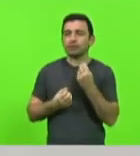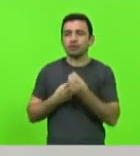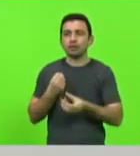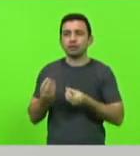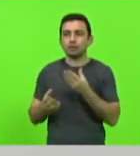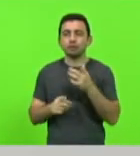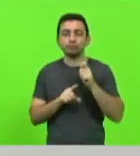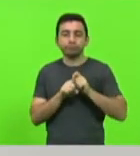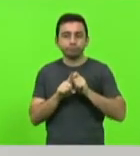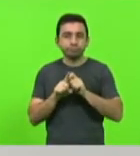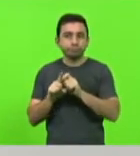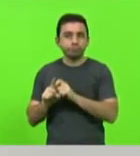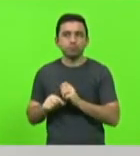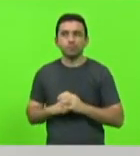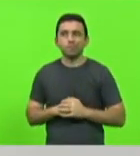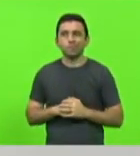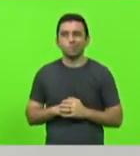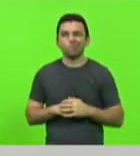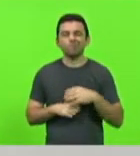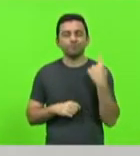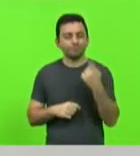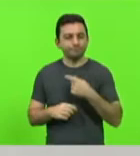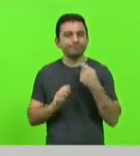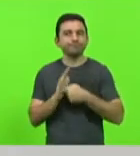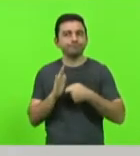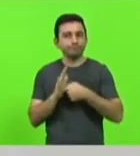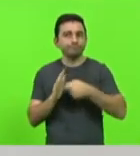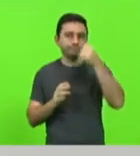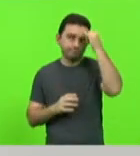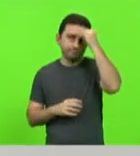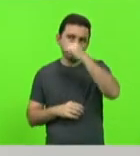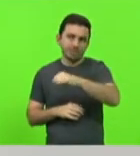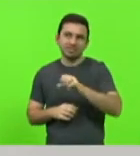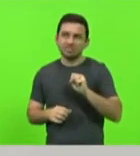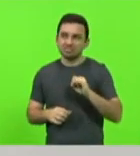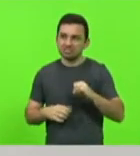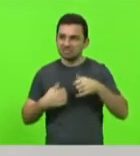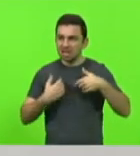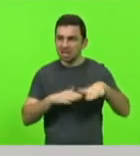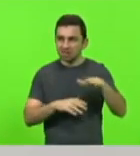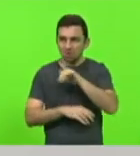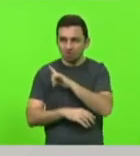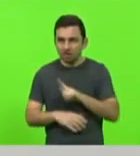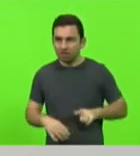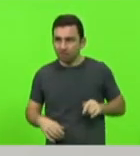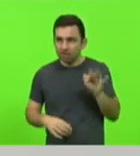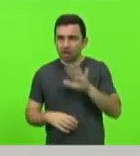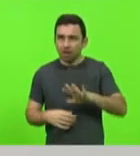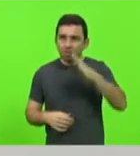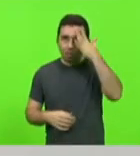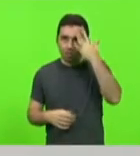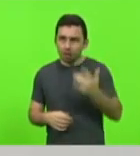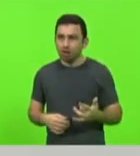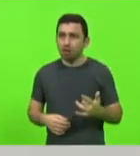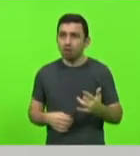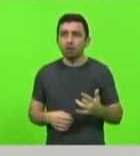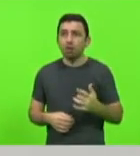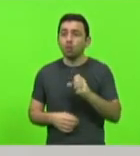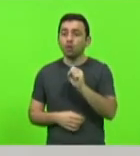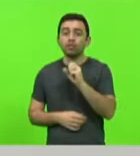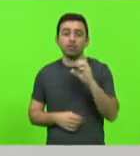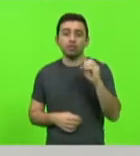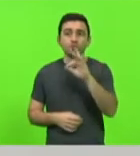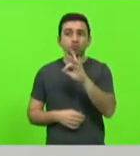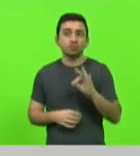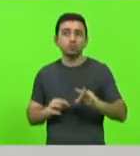mês. Então, nós precisamos lutar para combater isso, que se deixar pelo governo federal, amanhã depois 80% dos brasileiros